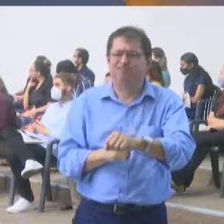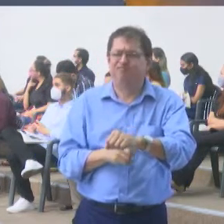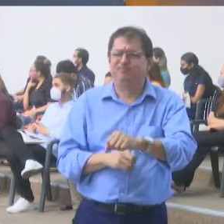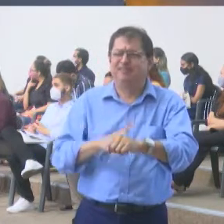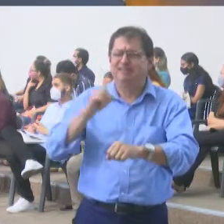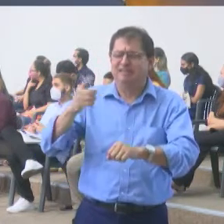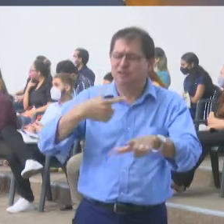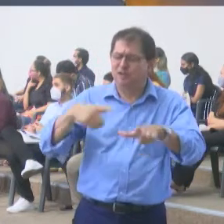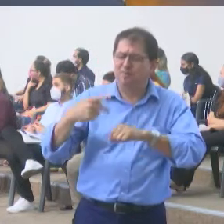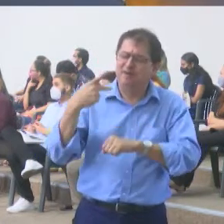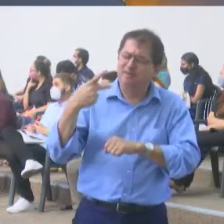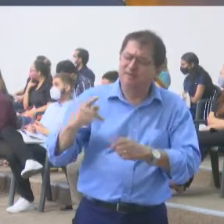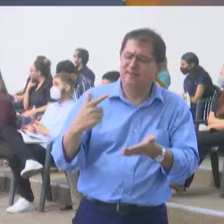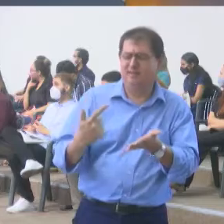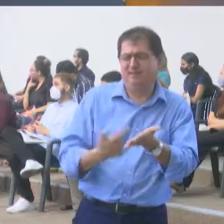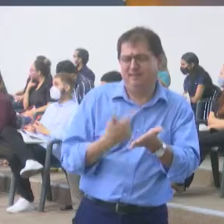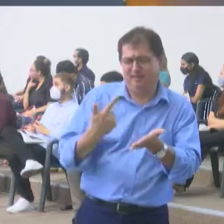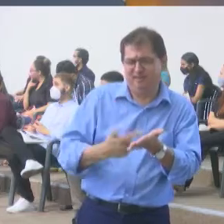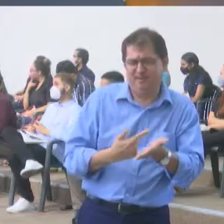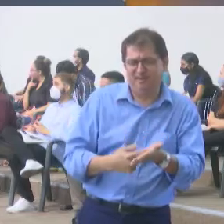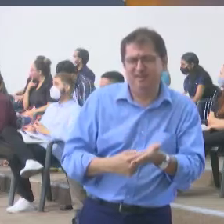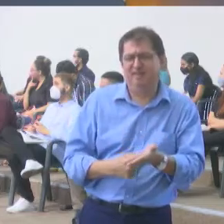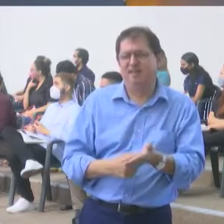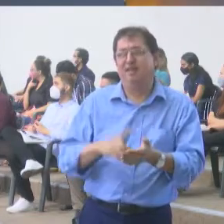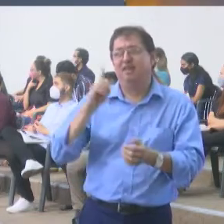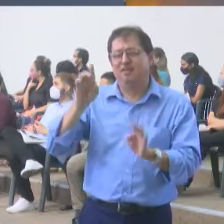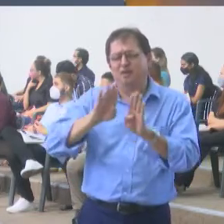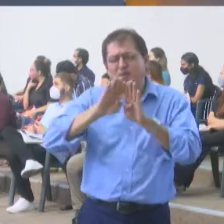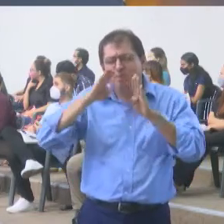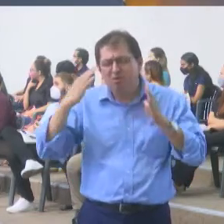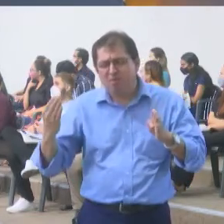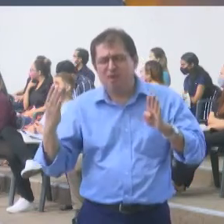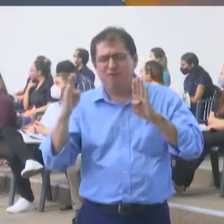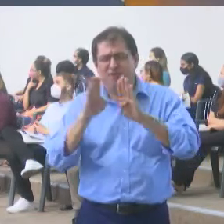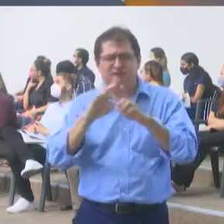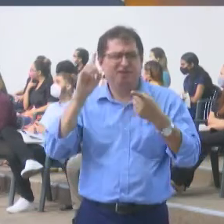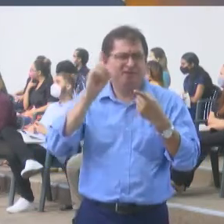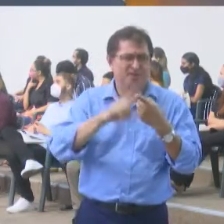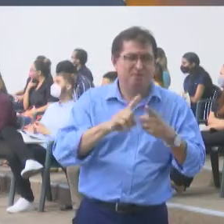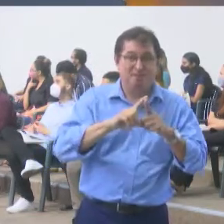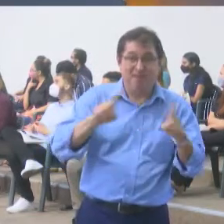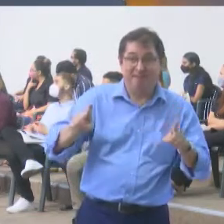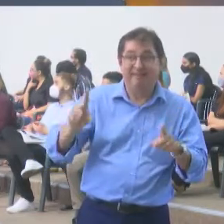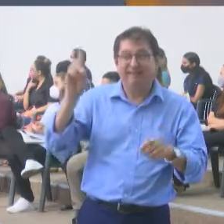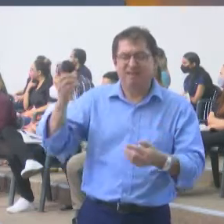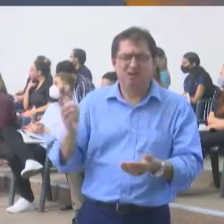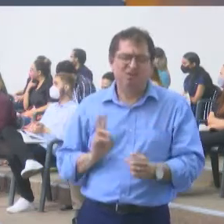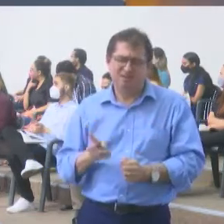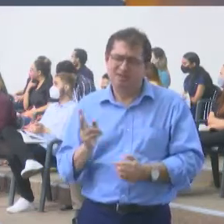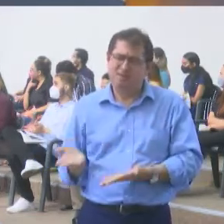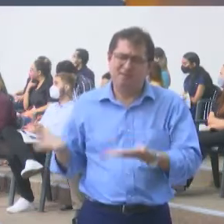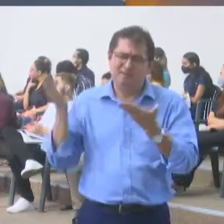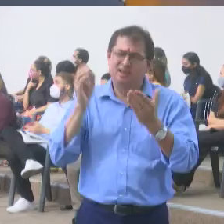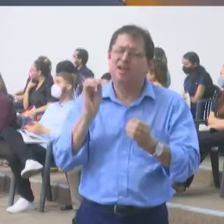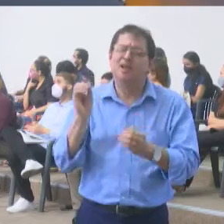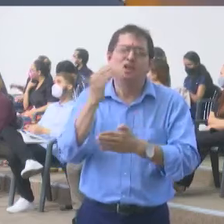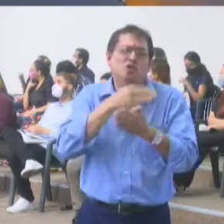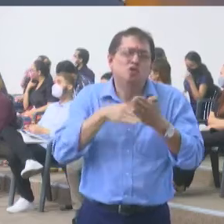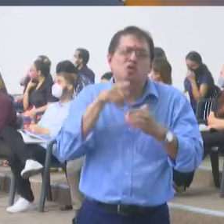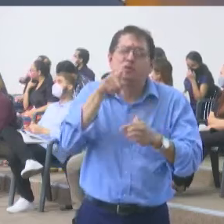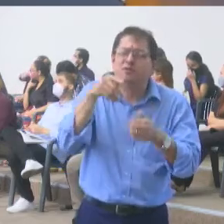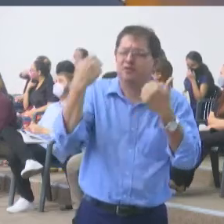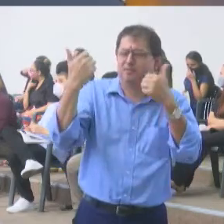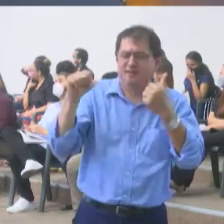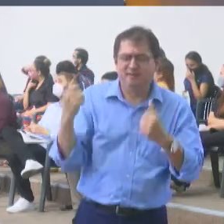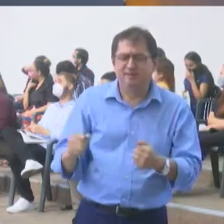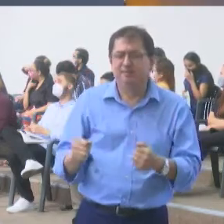nesse livro. Deus conectando propósitos, Deus abrindo portas, Deus fechando portas. Ficou claro para você isso ao longo do período? Quando Noemi volta para